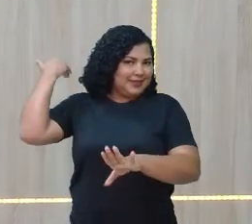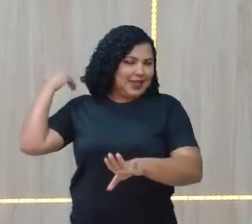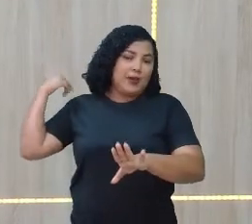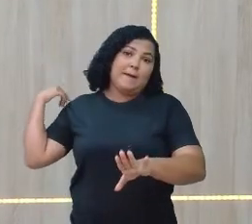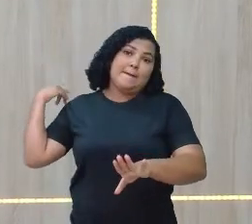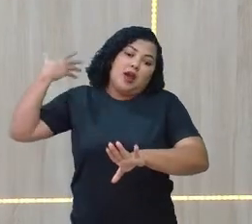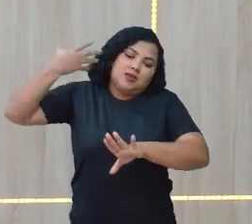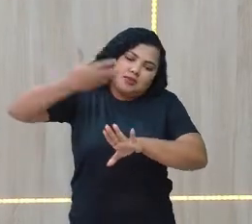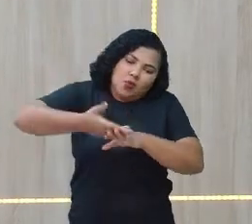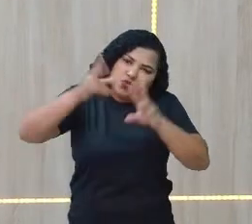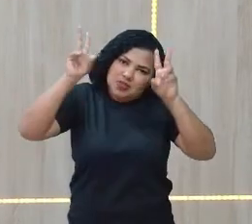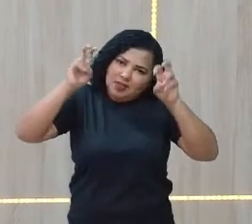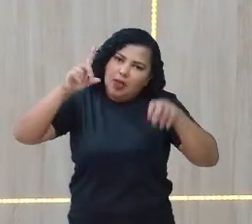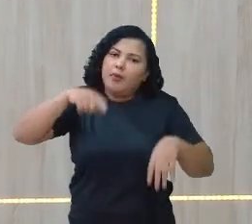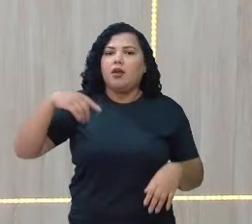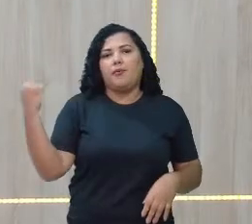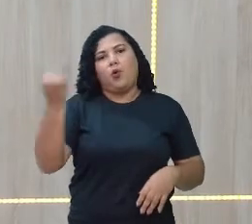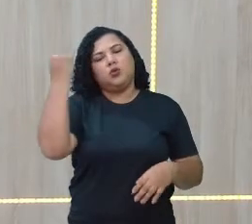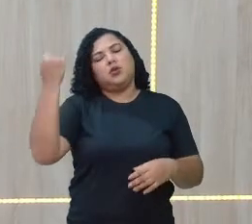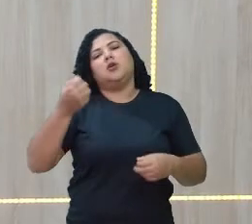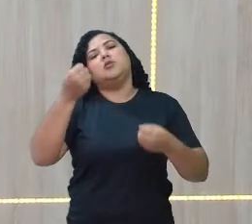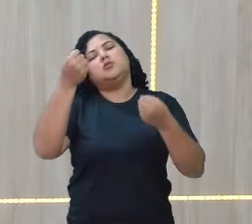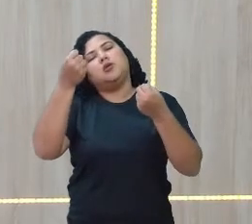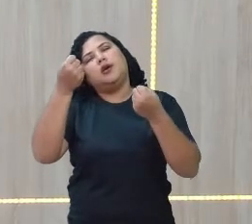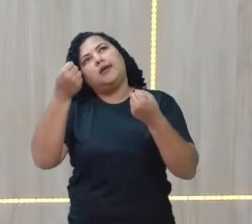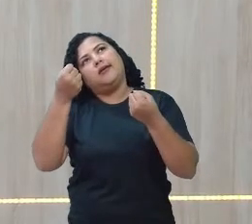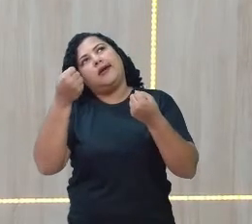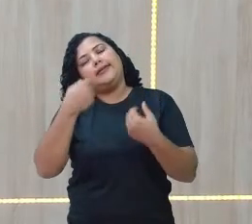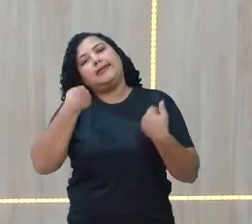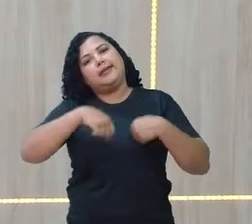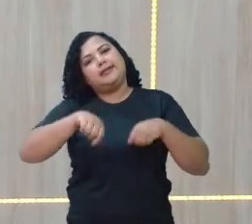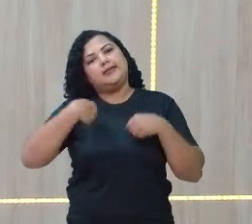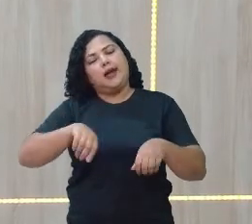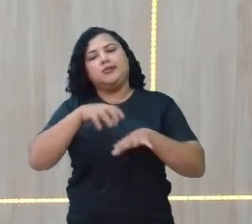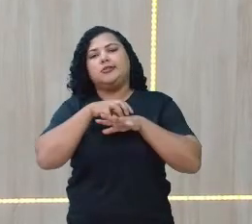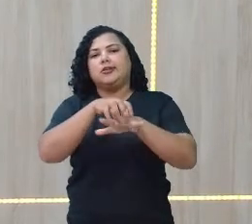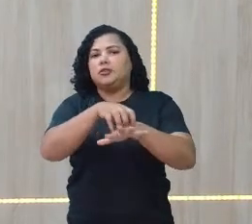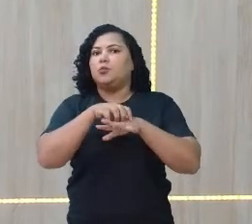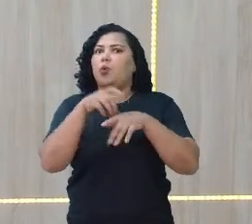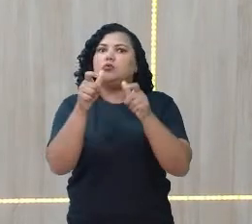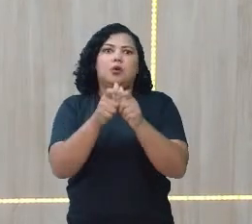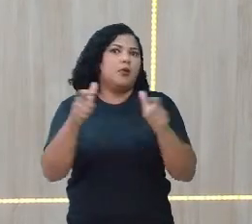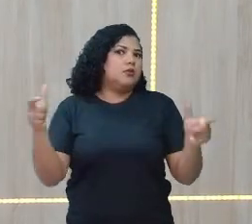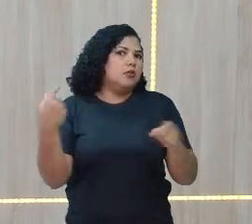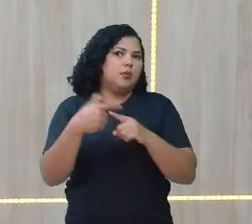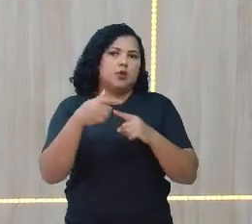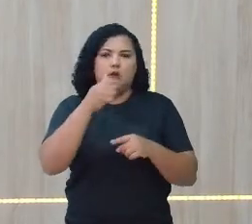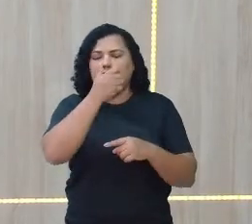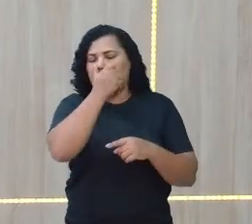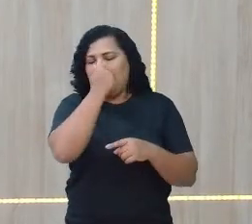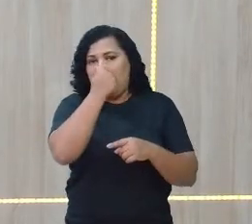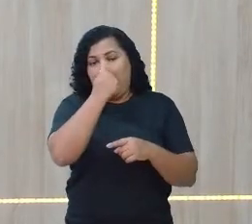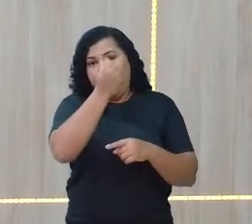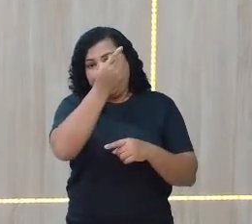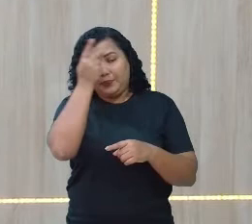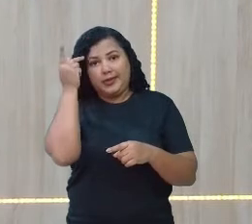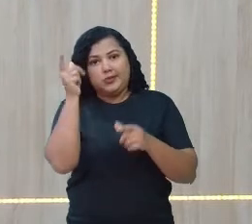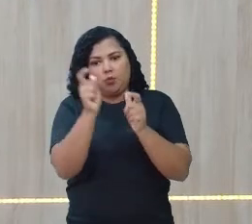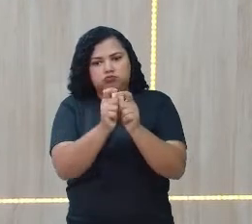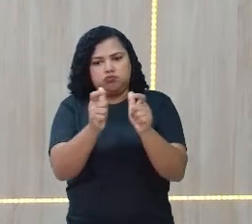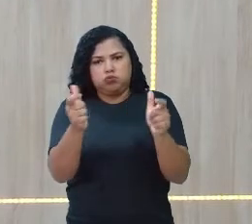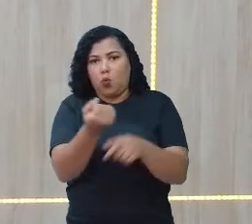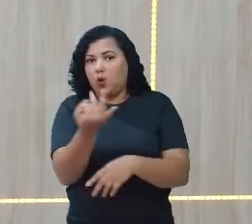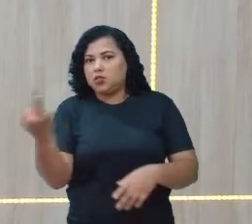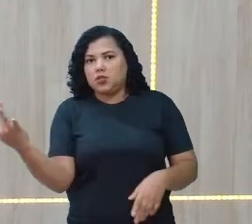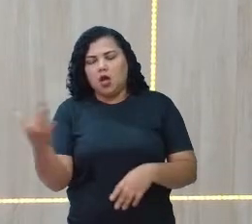tema muito atual, falar sobre as necessidades de transporte que só aumentaram, né, à medida que a população cresce, as atividades econômicas crescem, né, enfim,